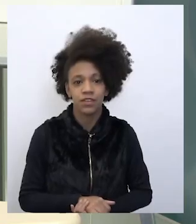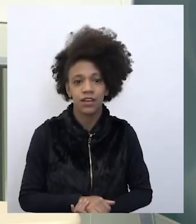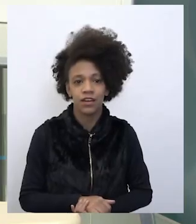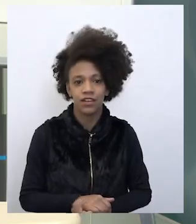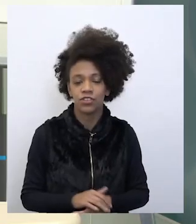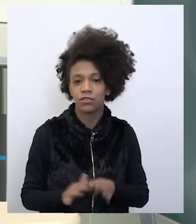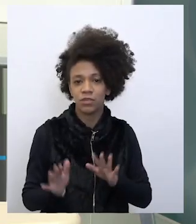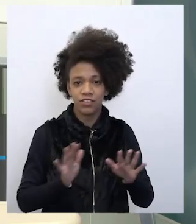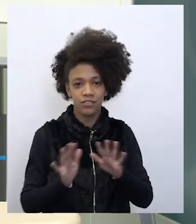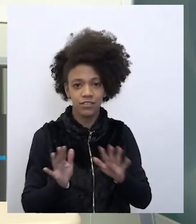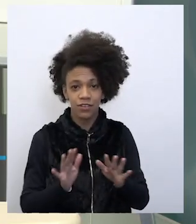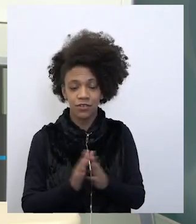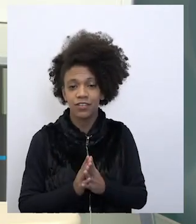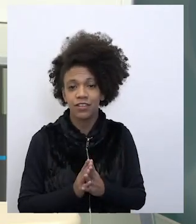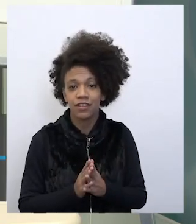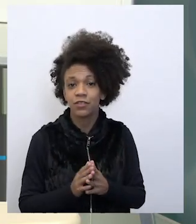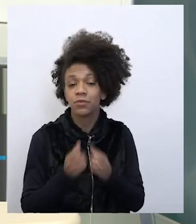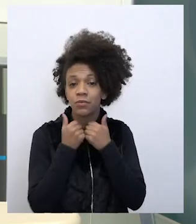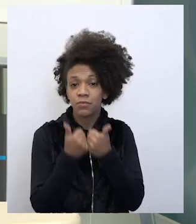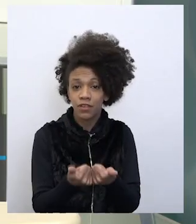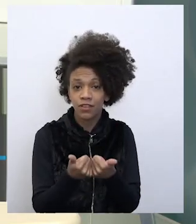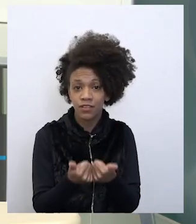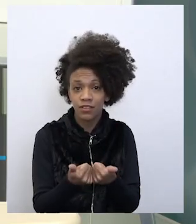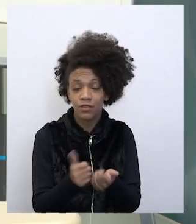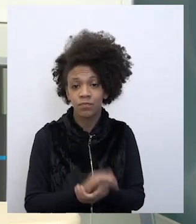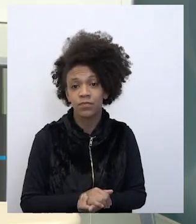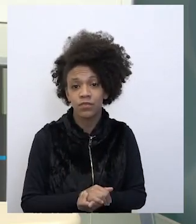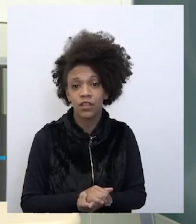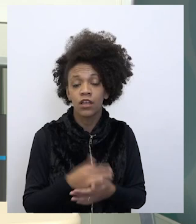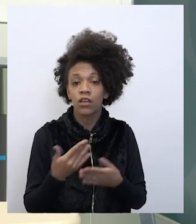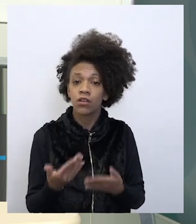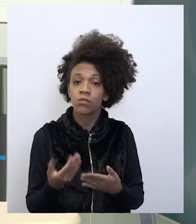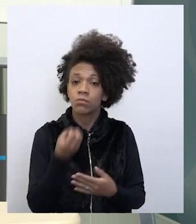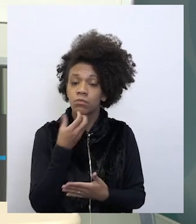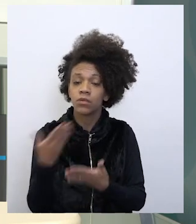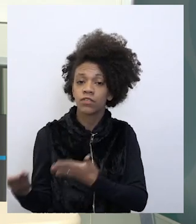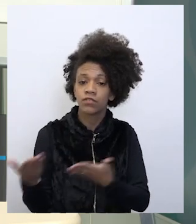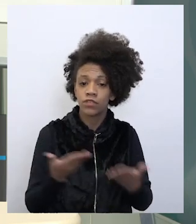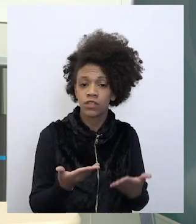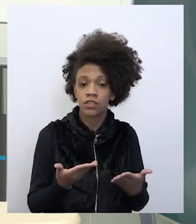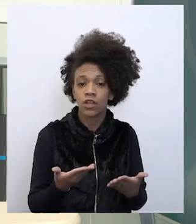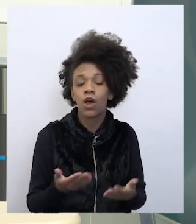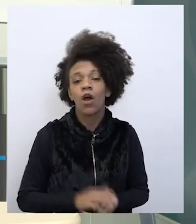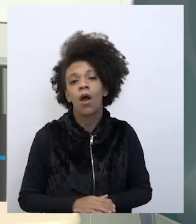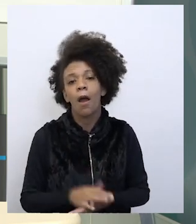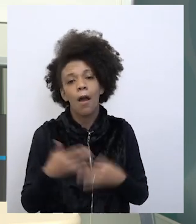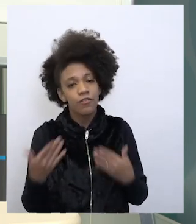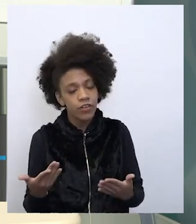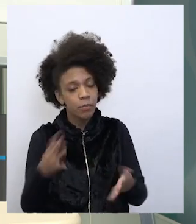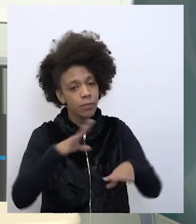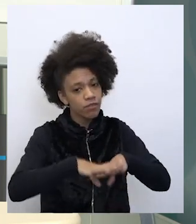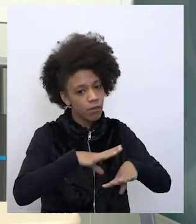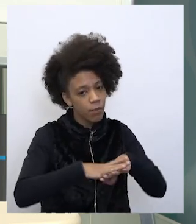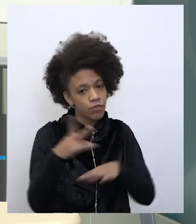Olá, alunos da primeira série do ensino médio, sejam todos bem-vindos. Hoje nós vamos falar um pouquinho mais de matemática. Eu